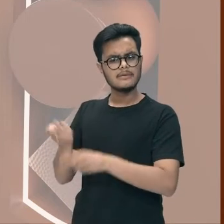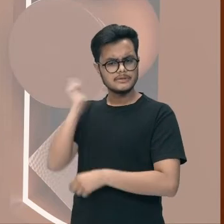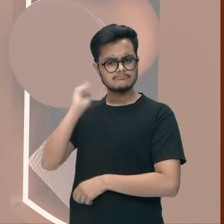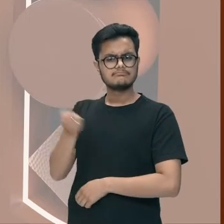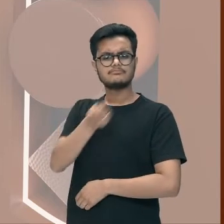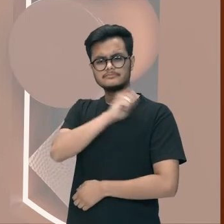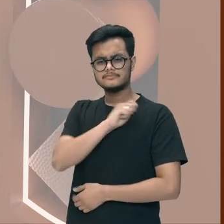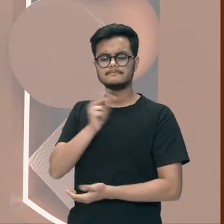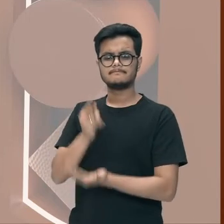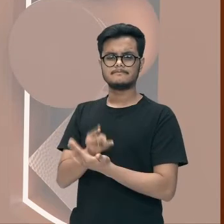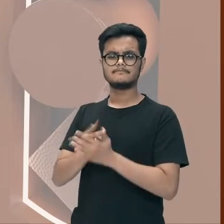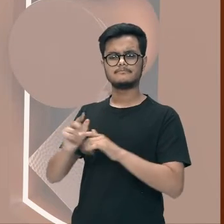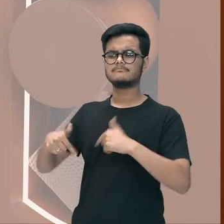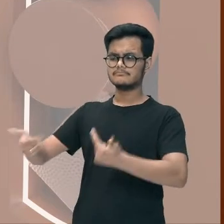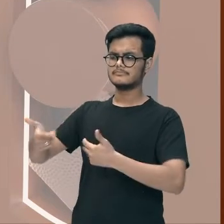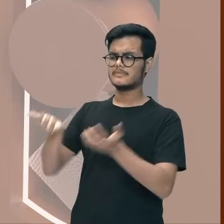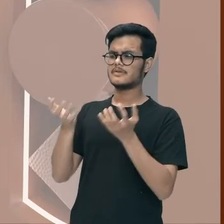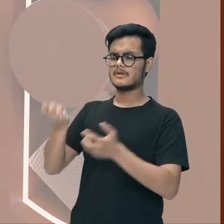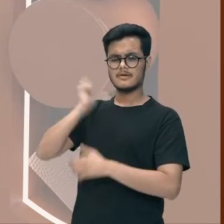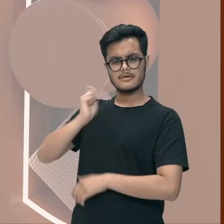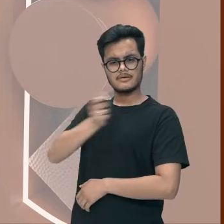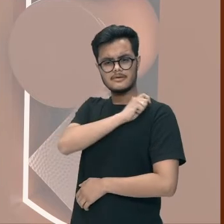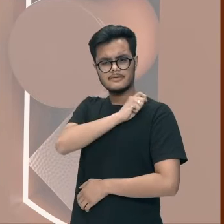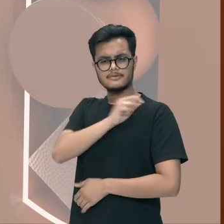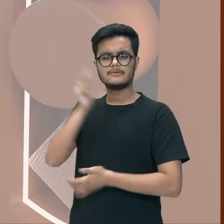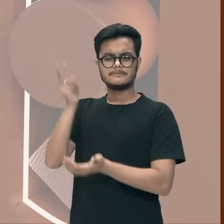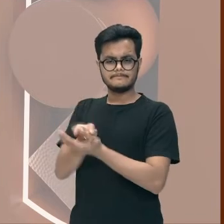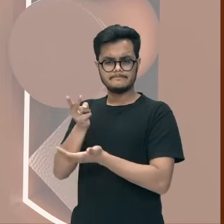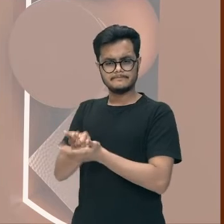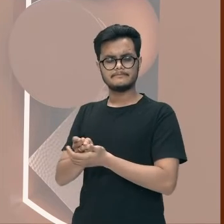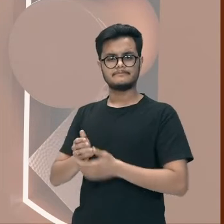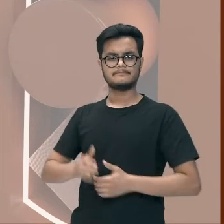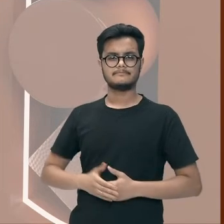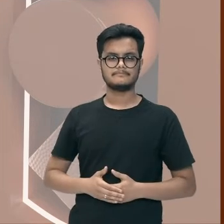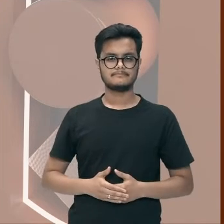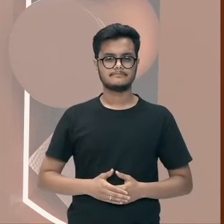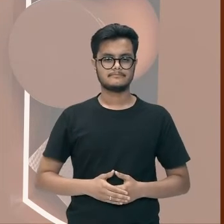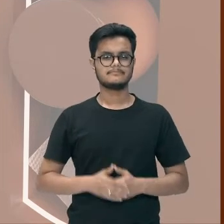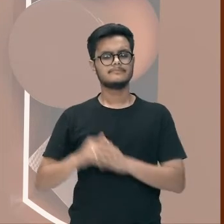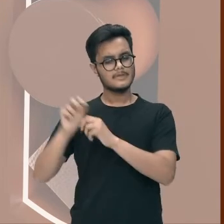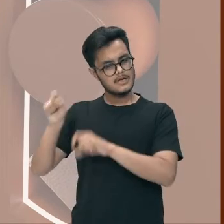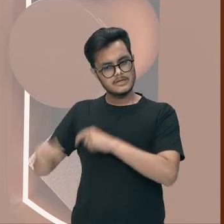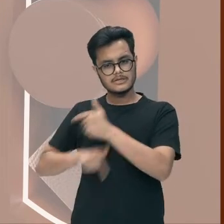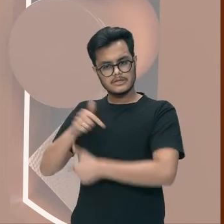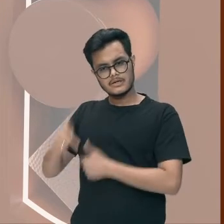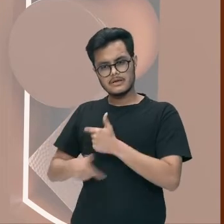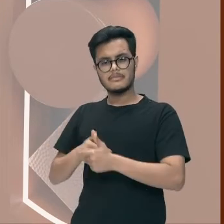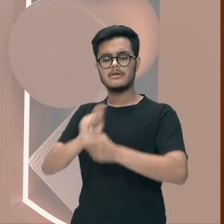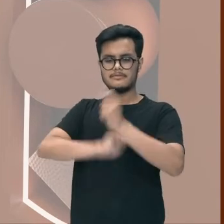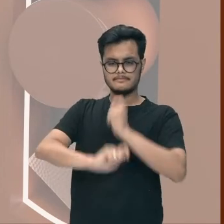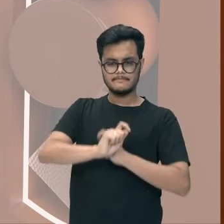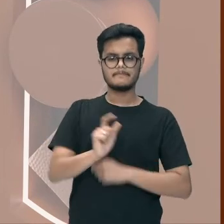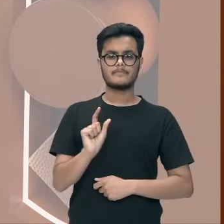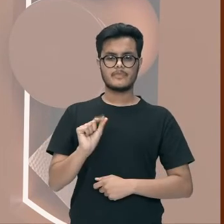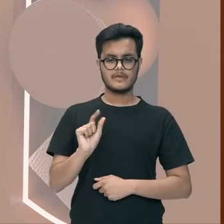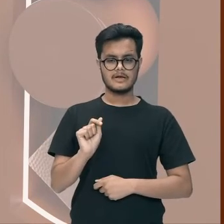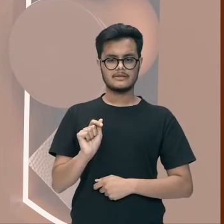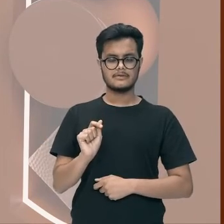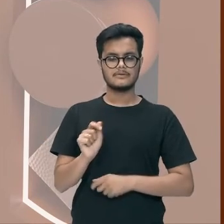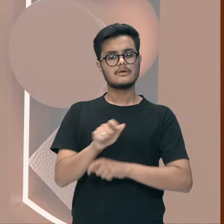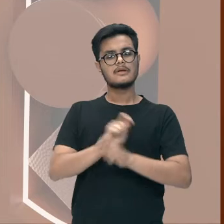ali lutando para que a escravidão permanecesse, porque era a base, né, da economia, era a